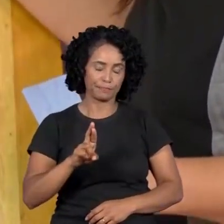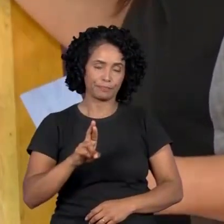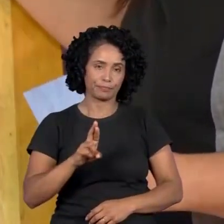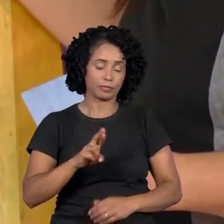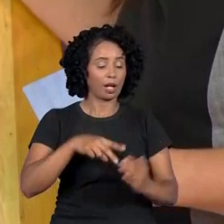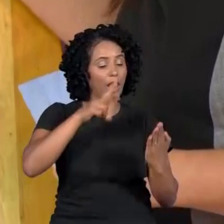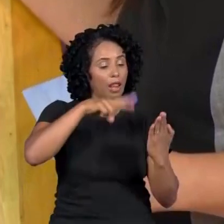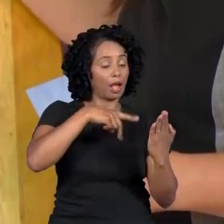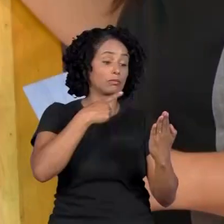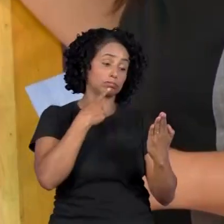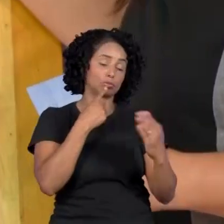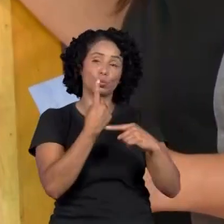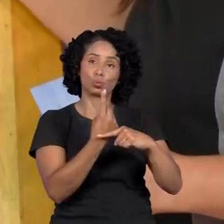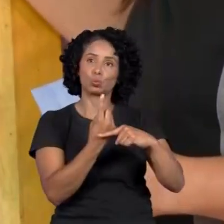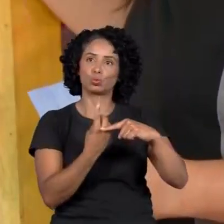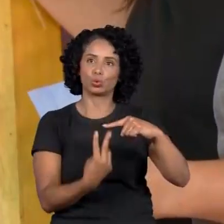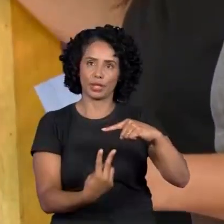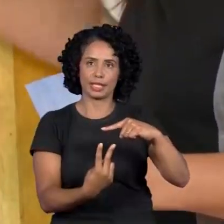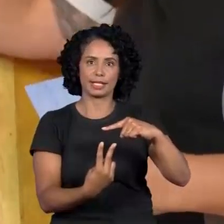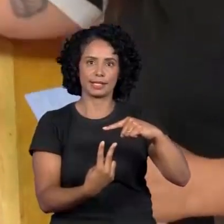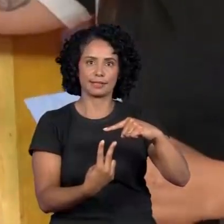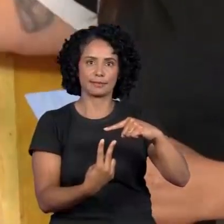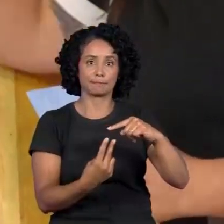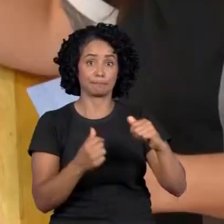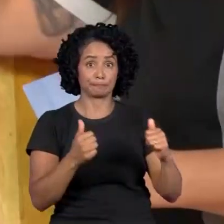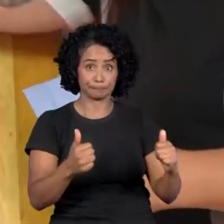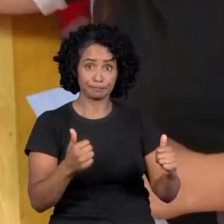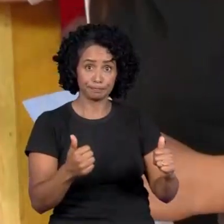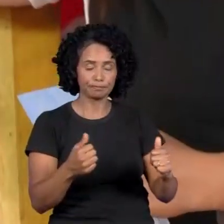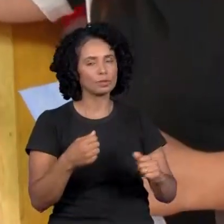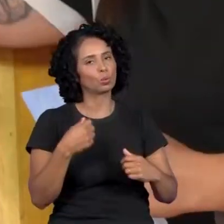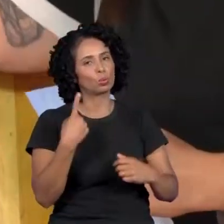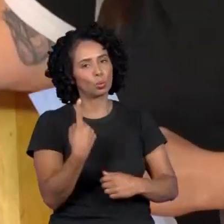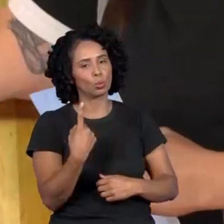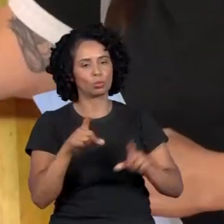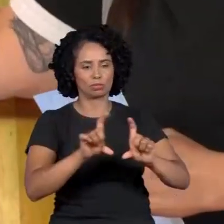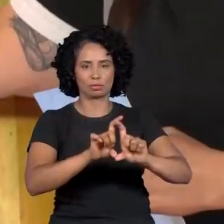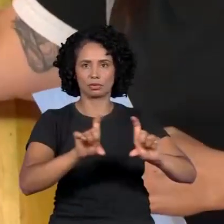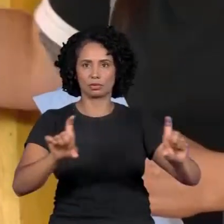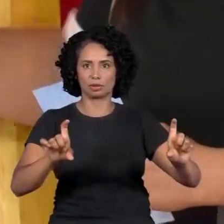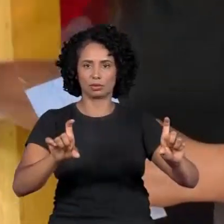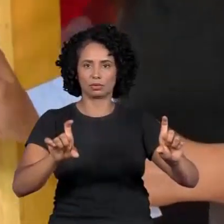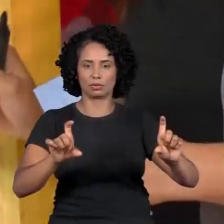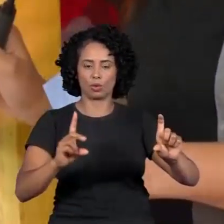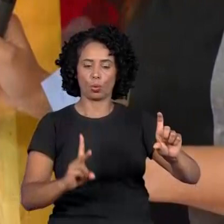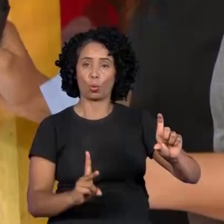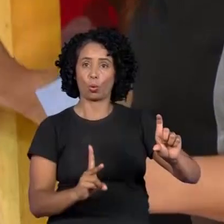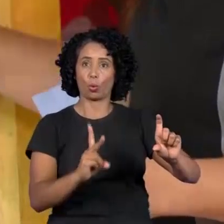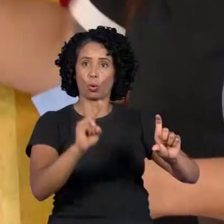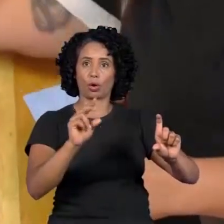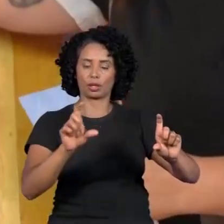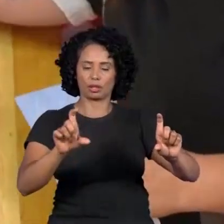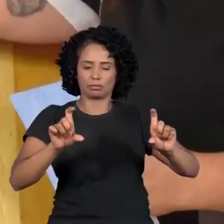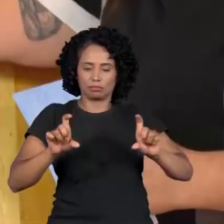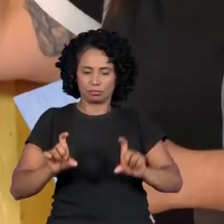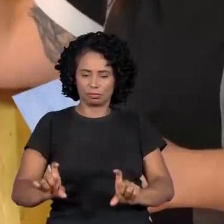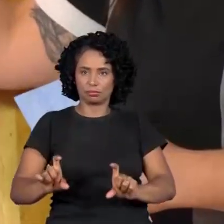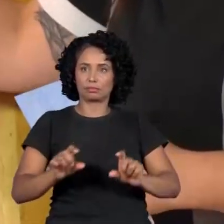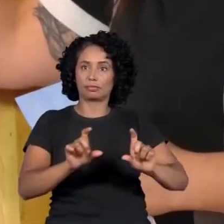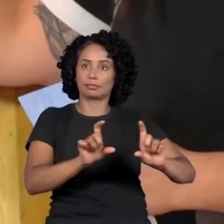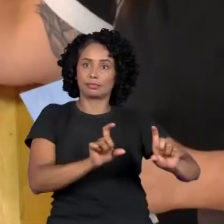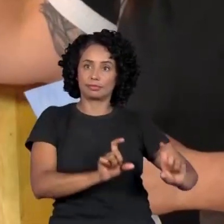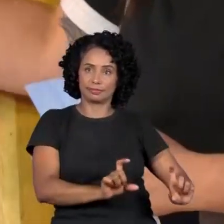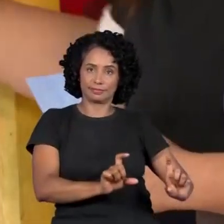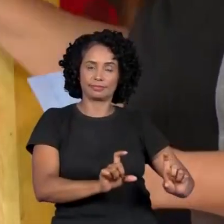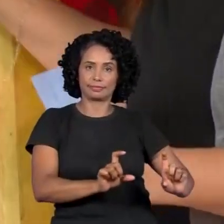de 2, ou no caso, como a gente dividiu exatamente na metade, então